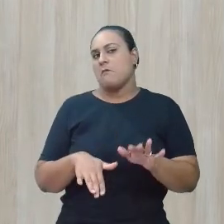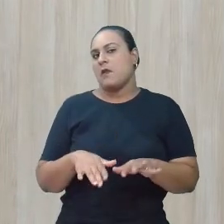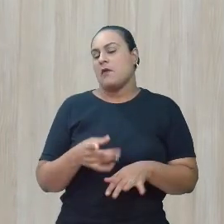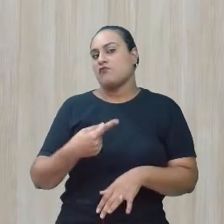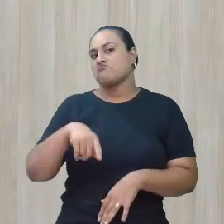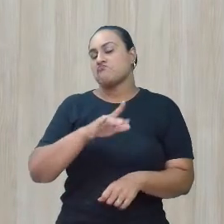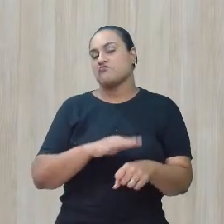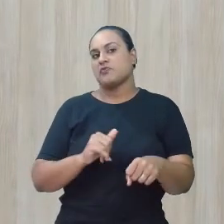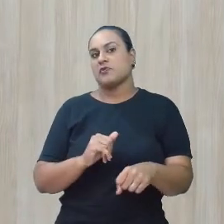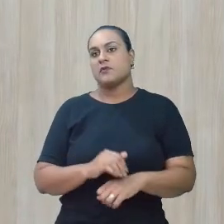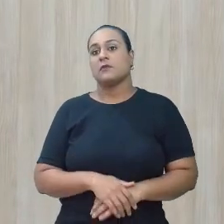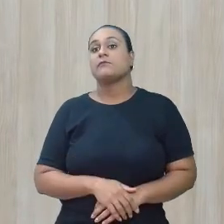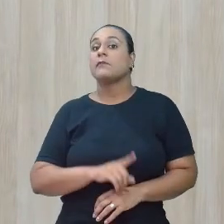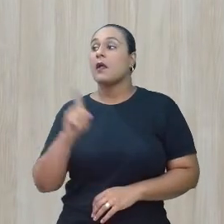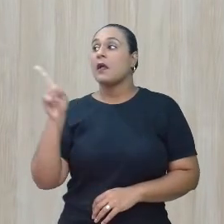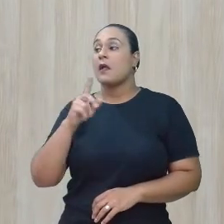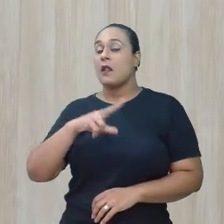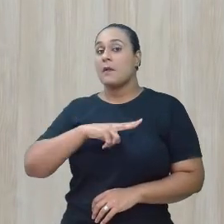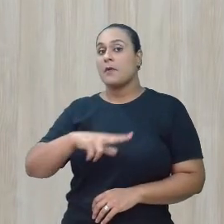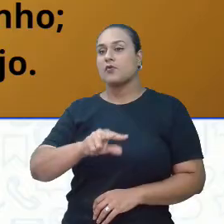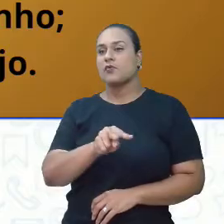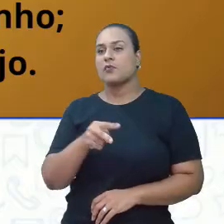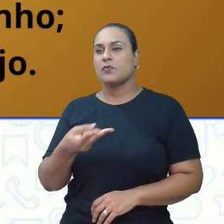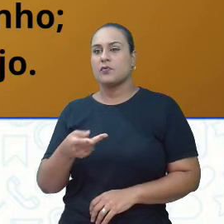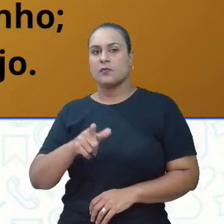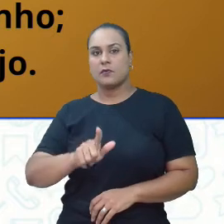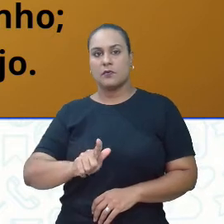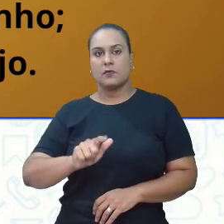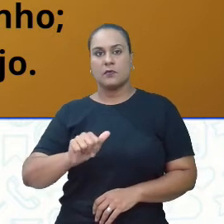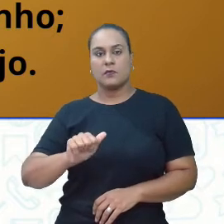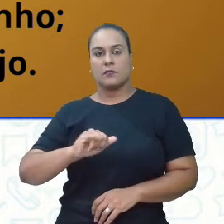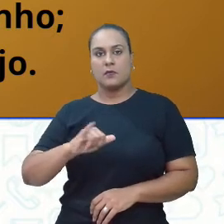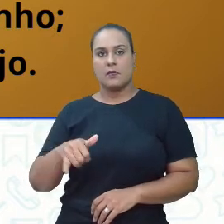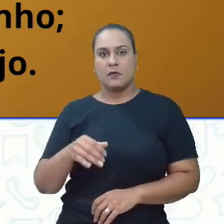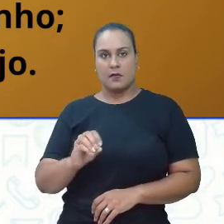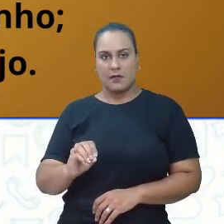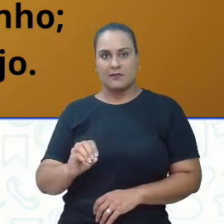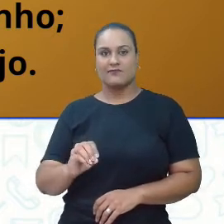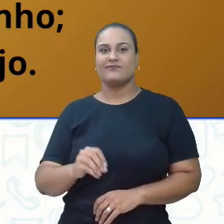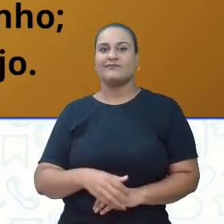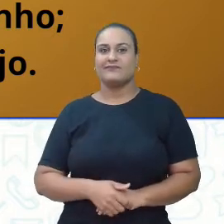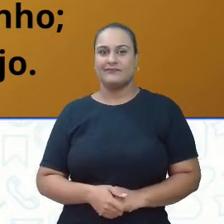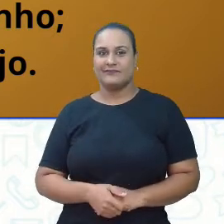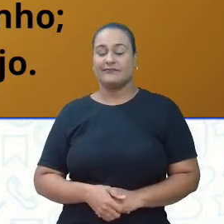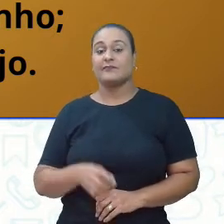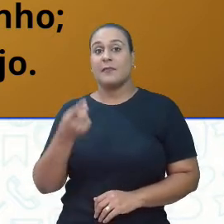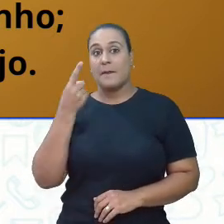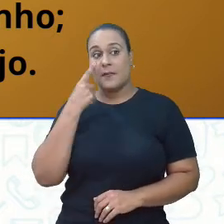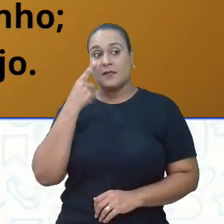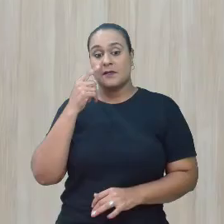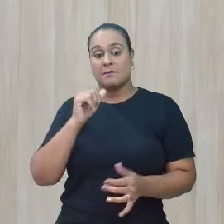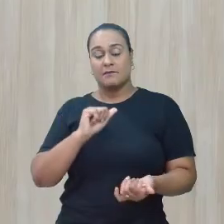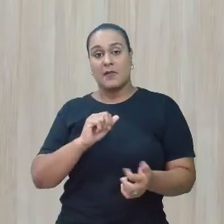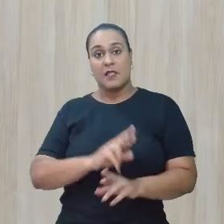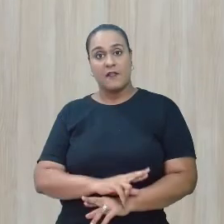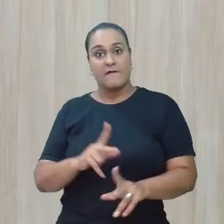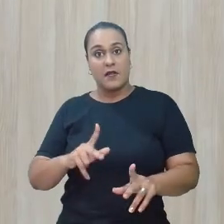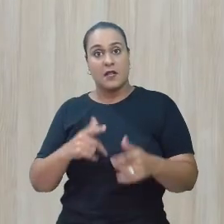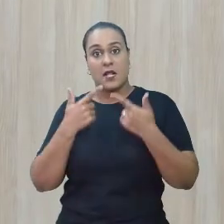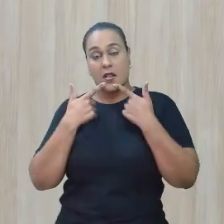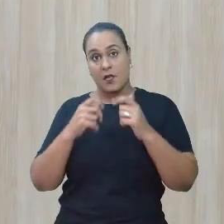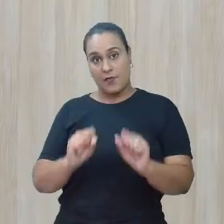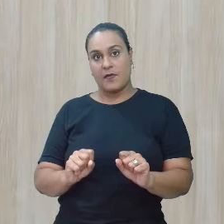chama. Lá em Portugal se diz gajo. Então, você veja como a diferença